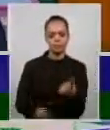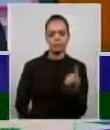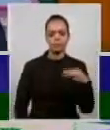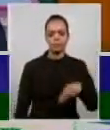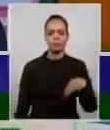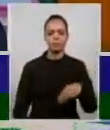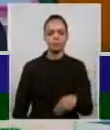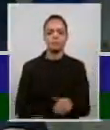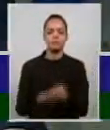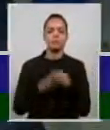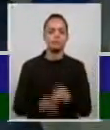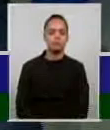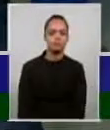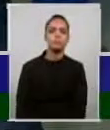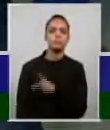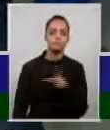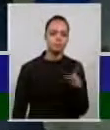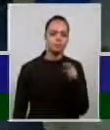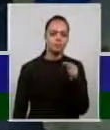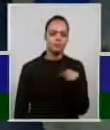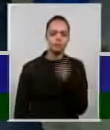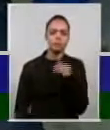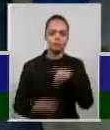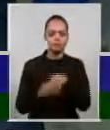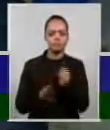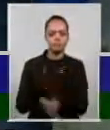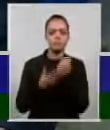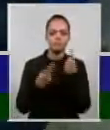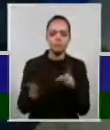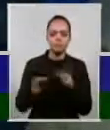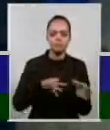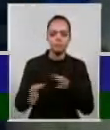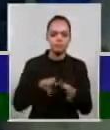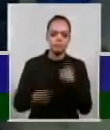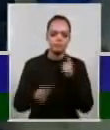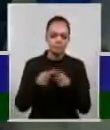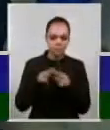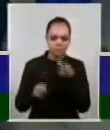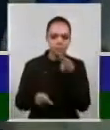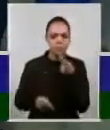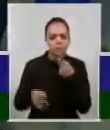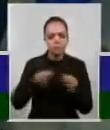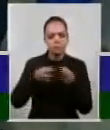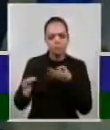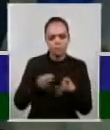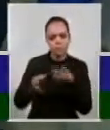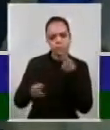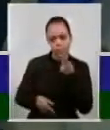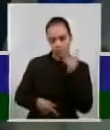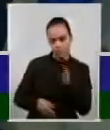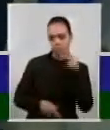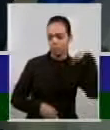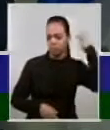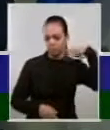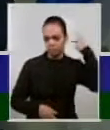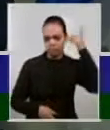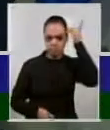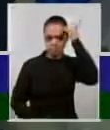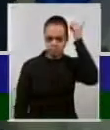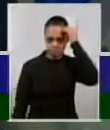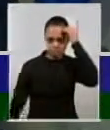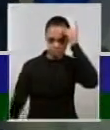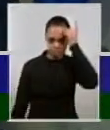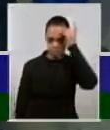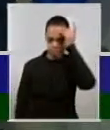por gentileza. Senhor presidente, eu vou tão favorável a esse projeto, porque trata-se de um projeto, como disse o vereador Davi